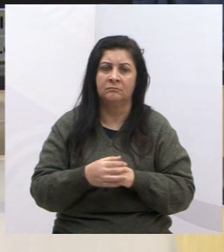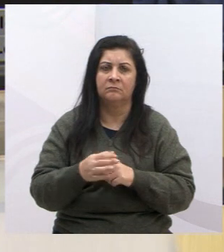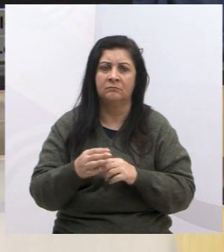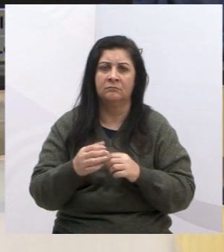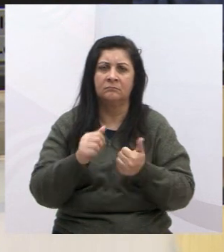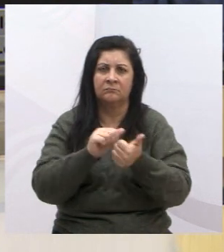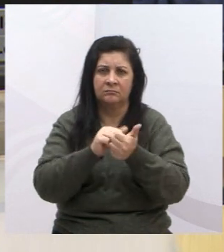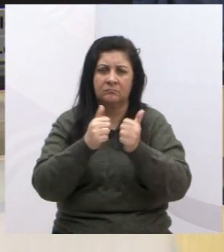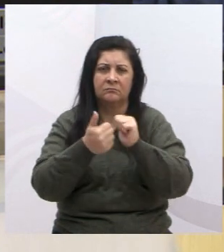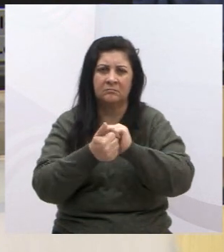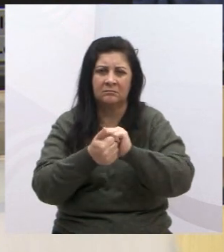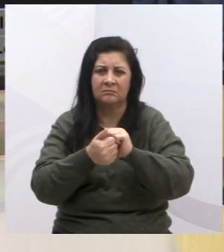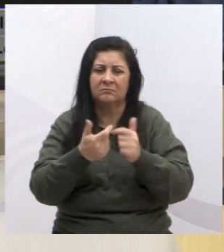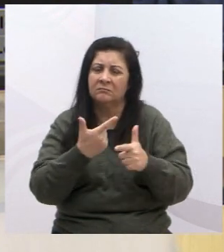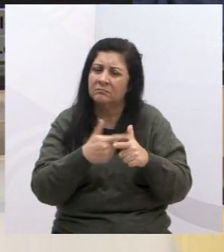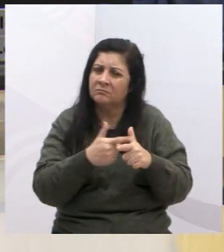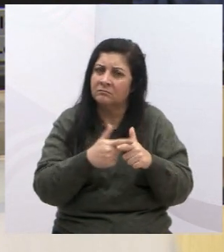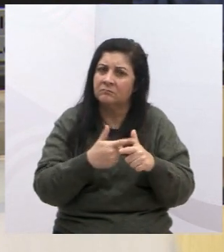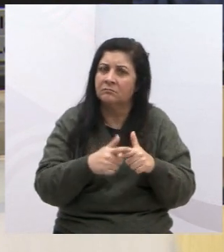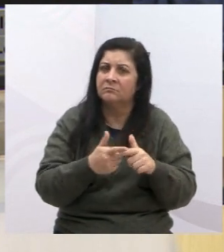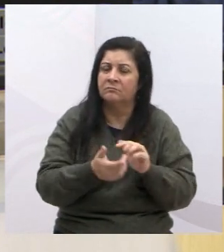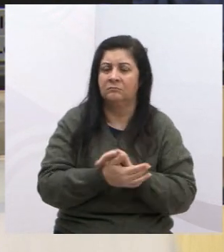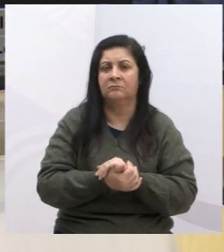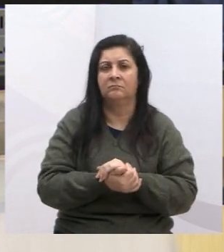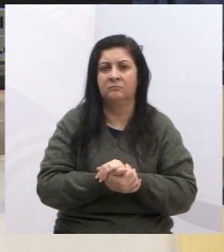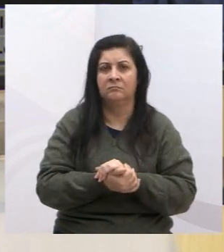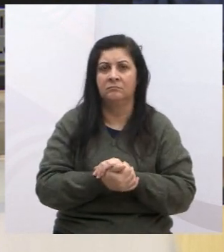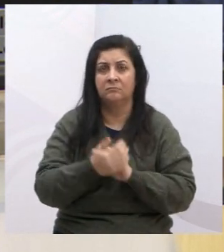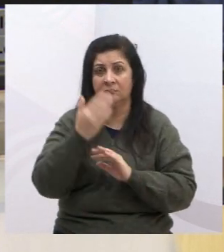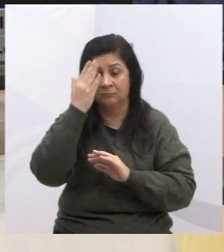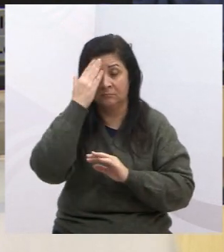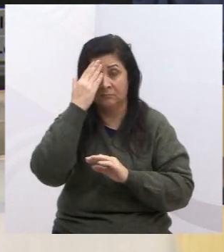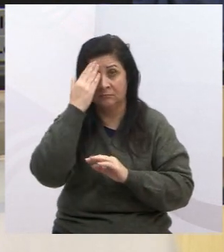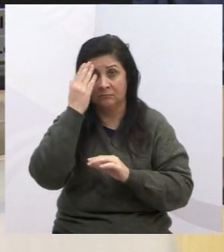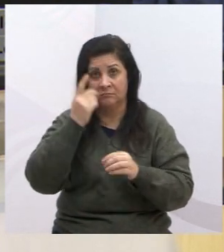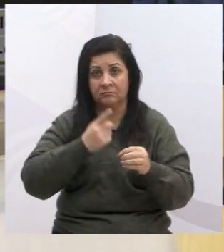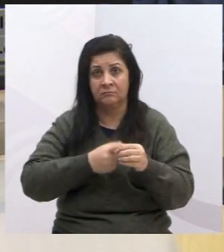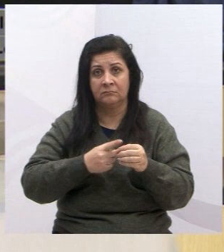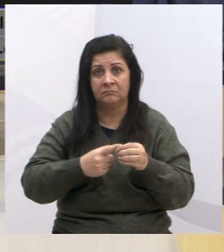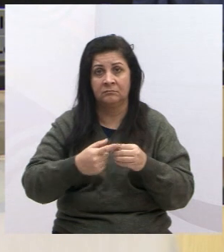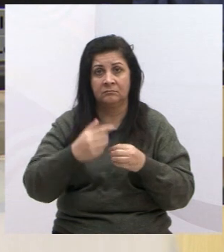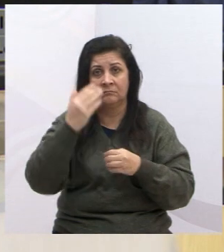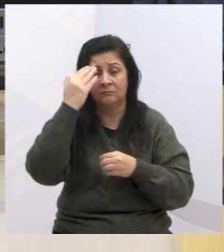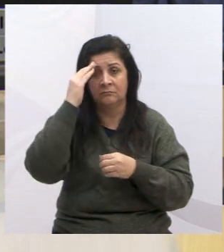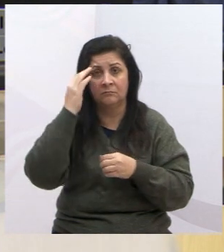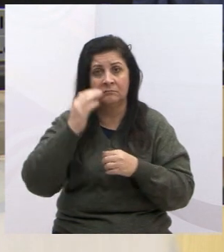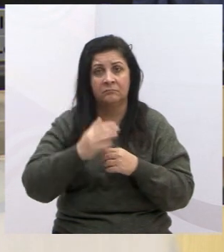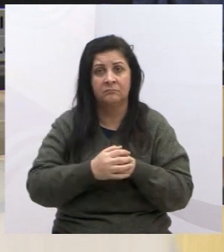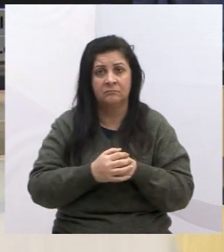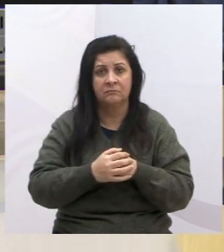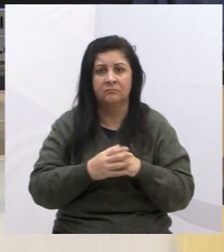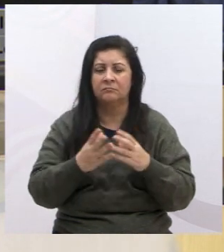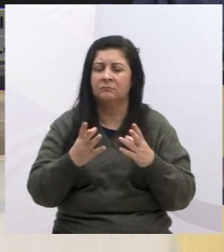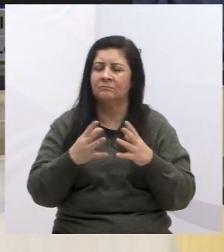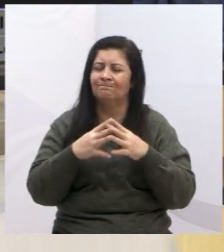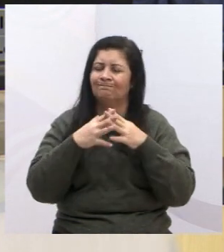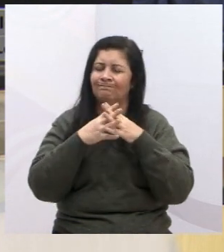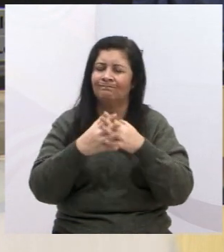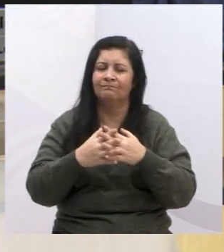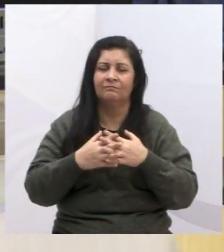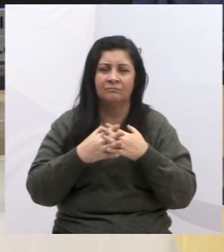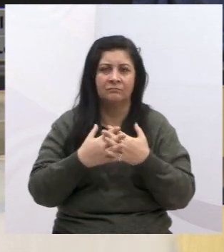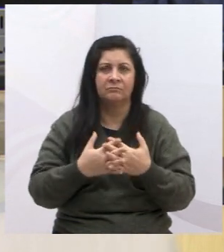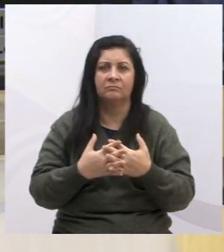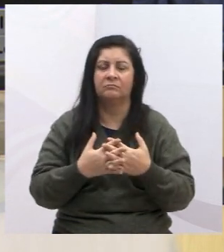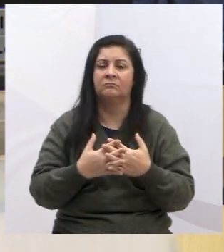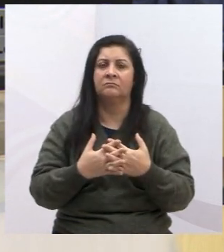peculiaridades locais, considerando que o município entende que a questão é complexa,